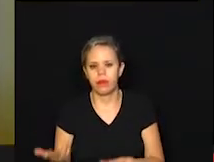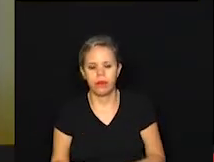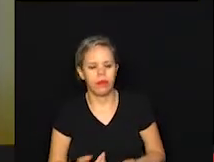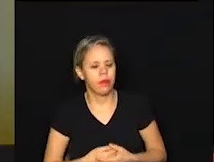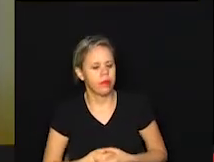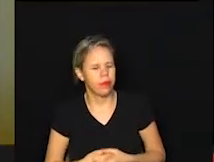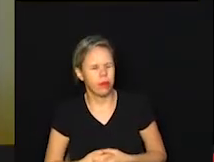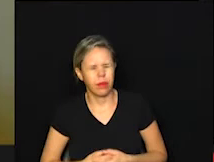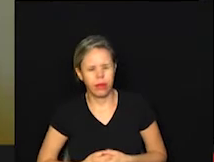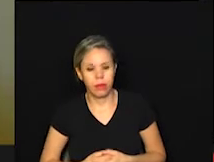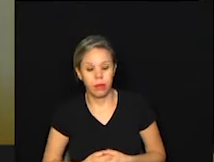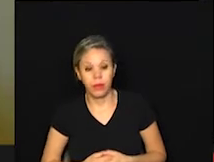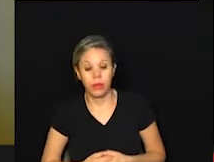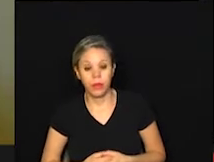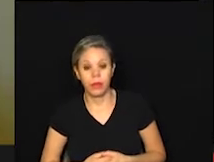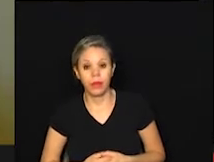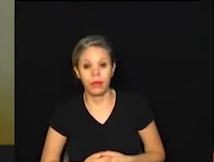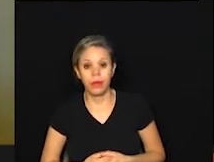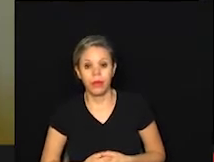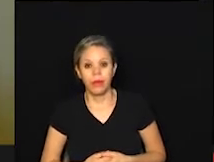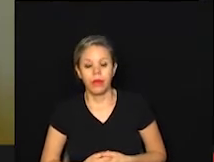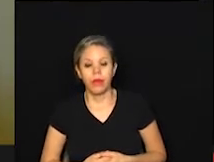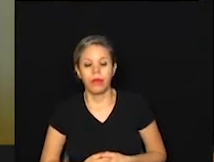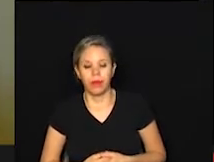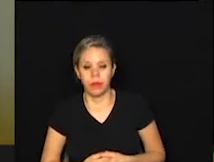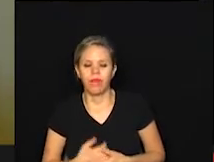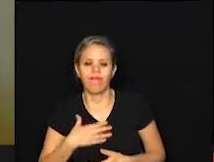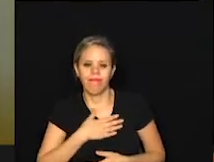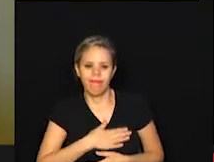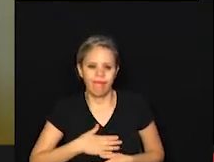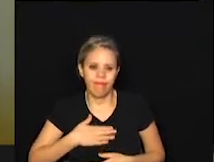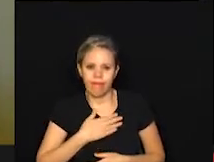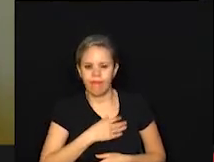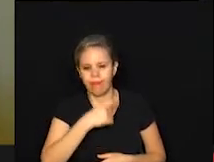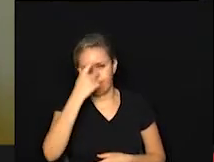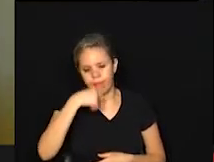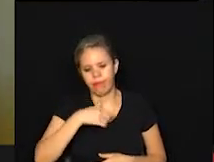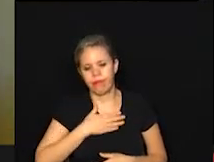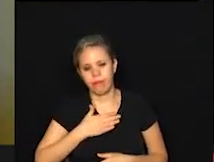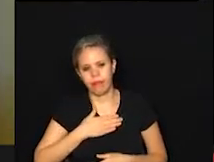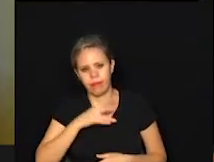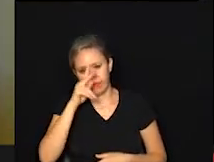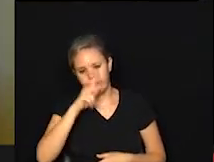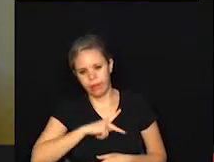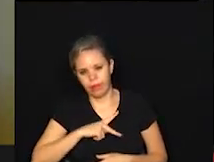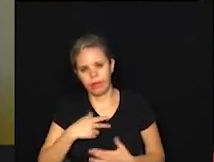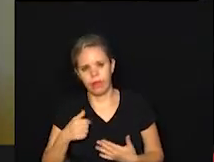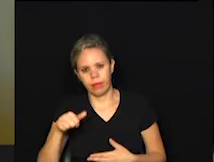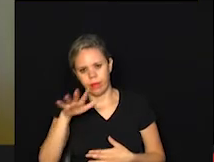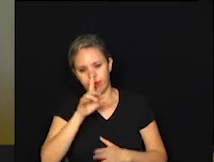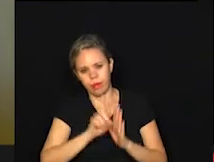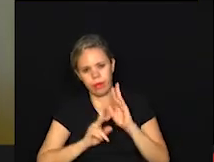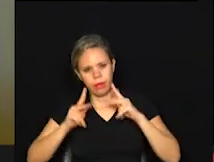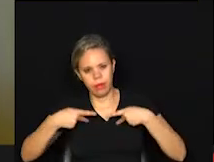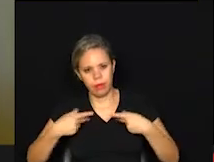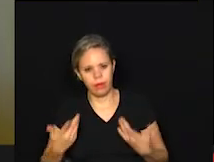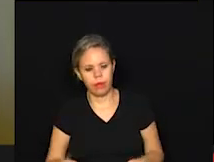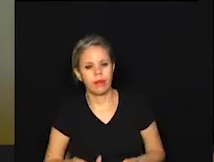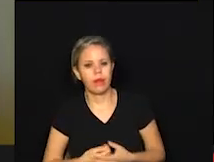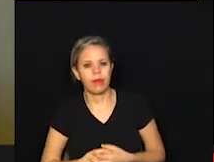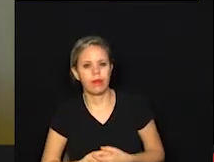e essa é uma paixão pessoal minha, né? A área dos direitos